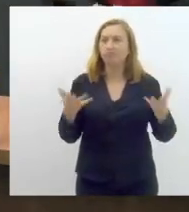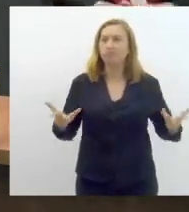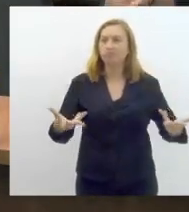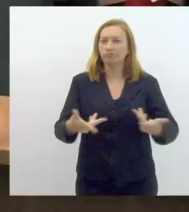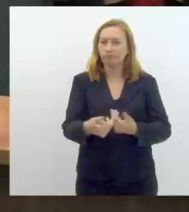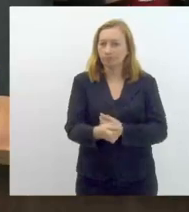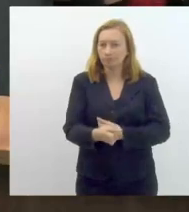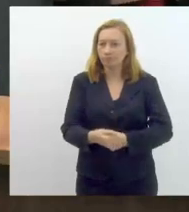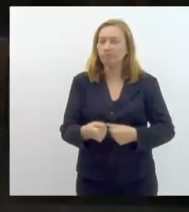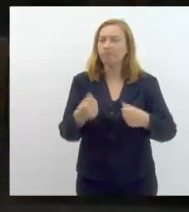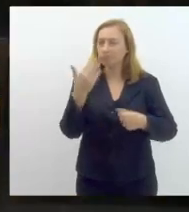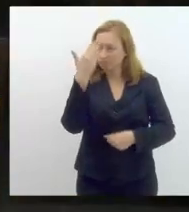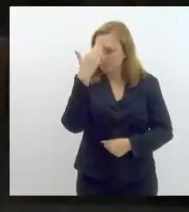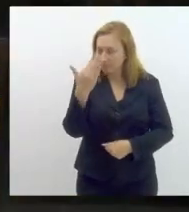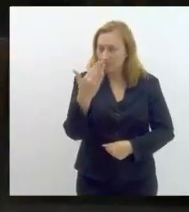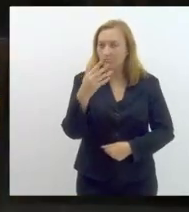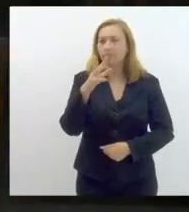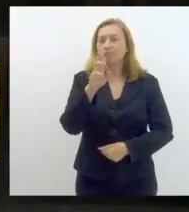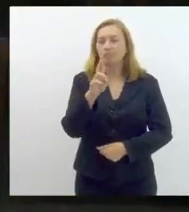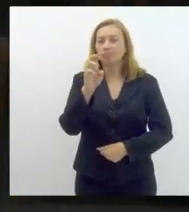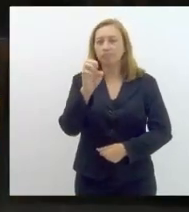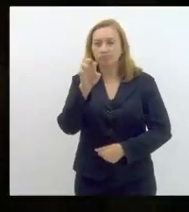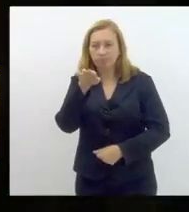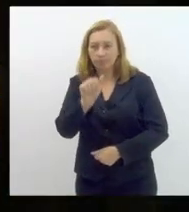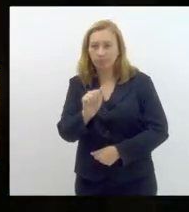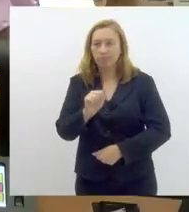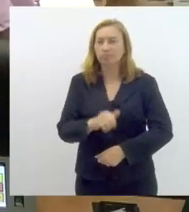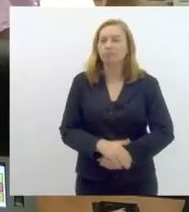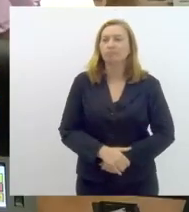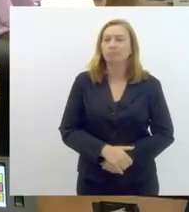Maravilha, maravilha. Muito obrigada, Rebeca.